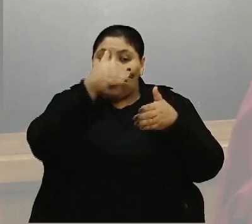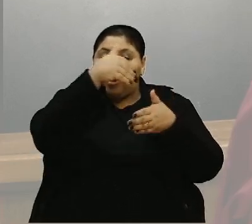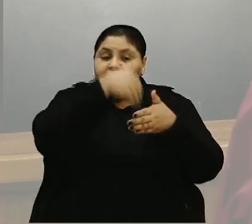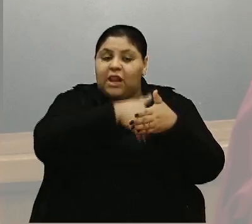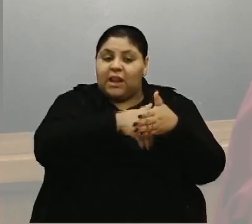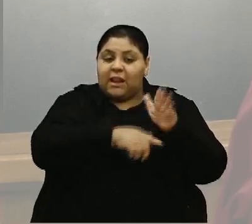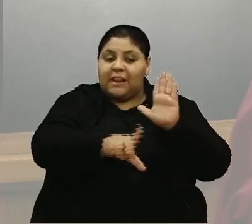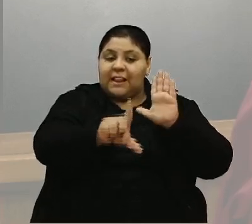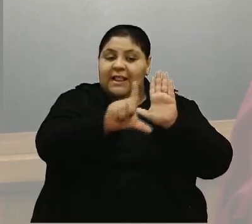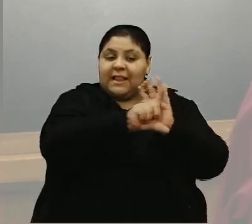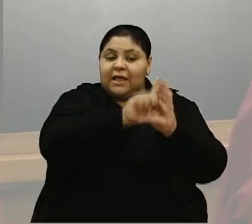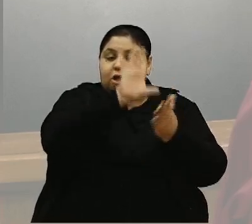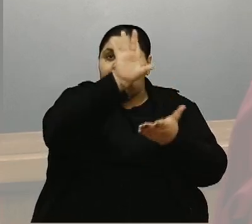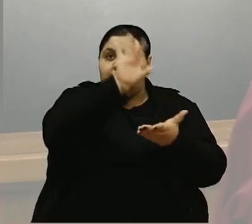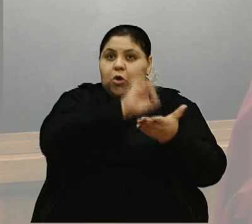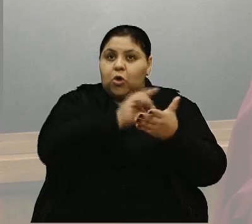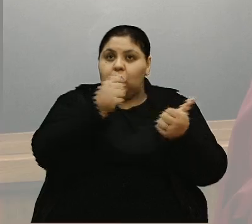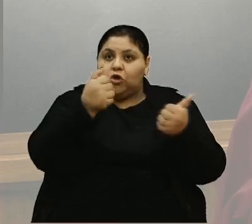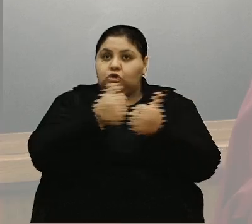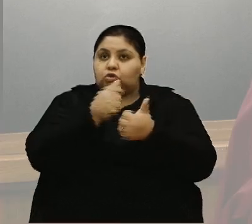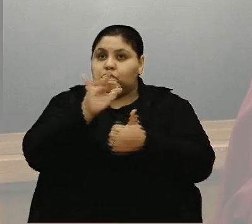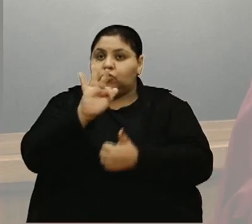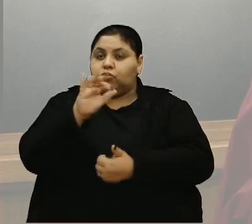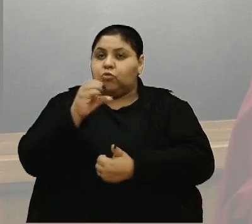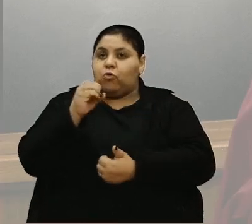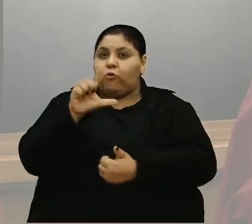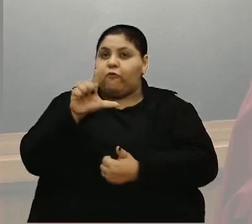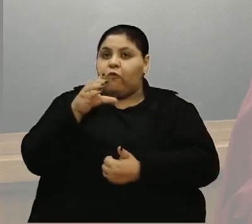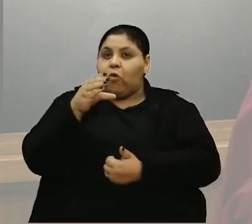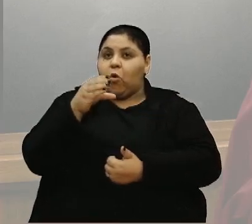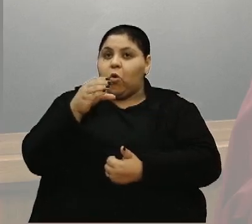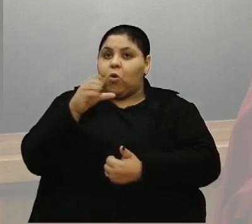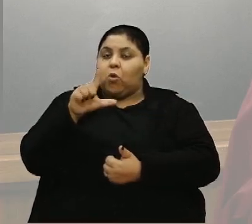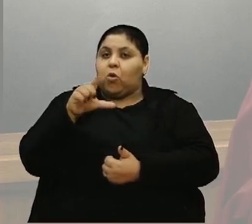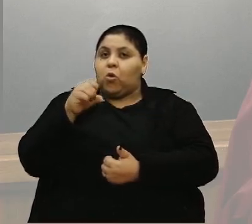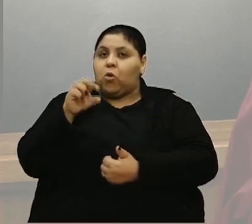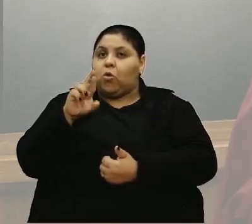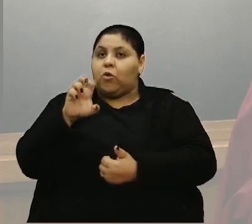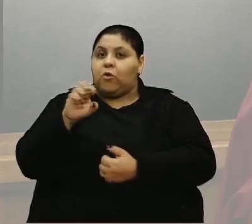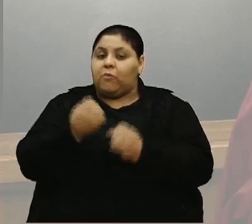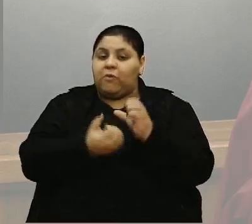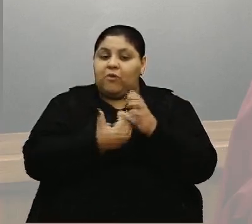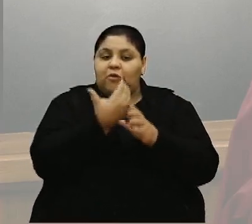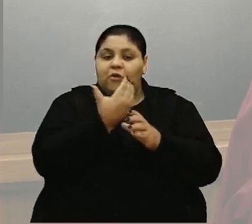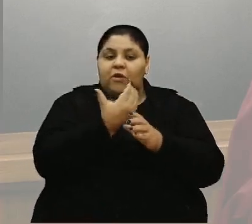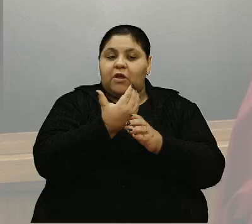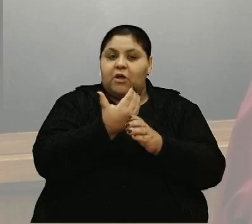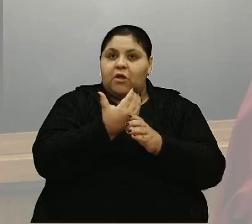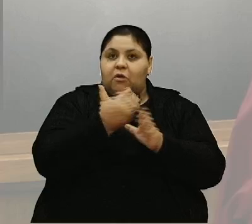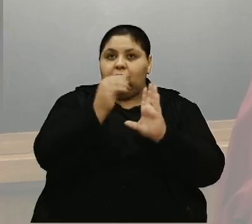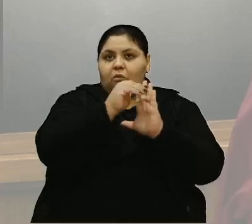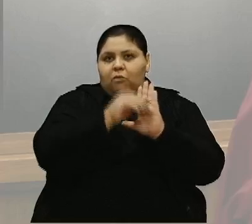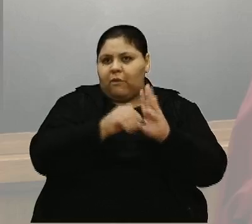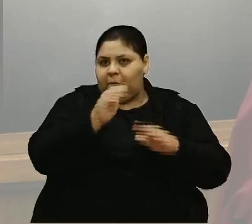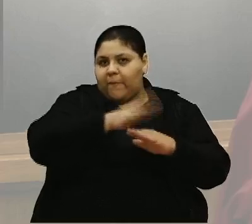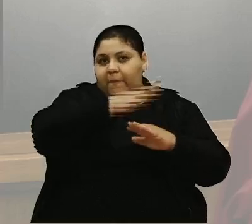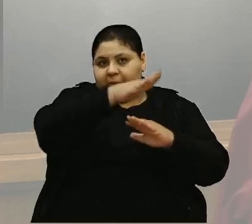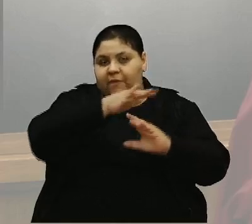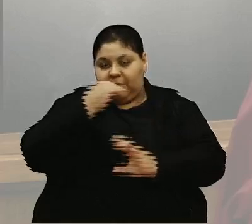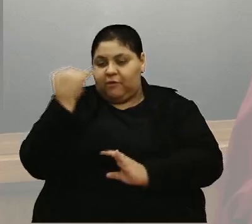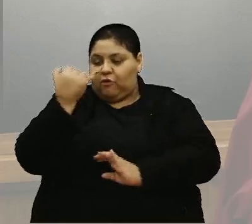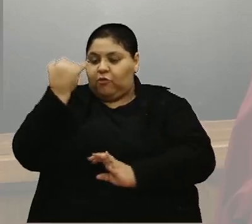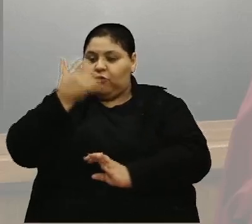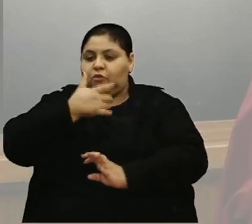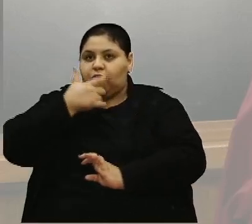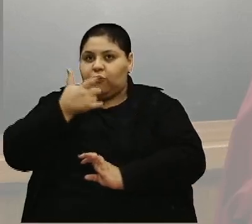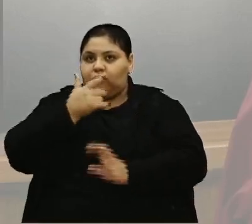lei original, junto com o folclore, para não criar uma categoria a mais. Que também isso é importante dizer para